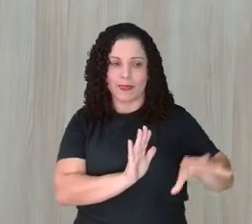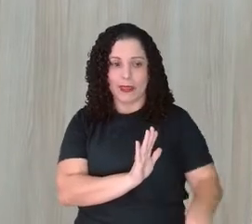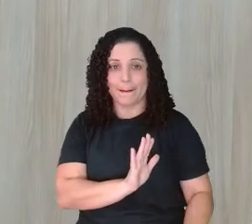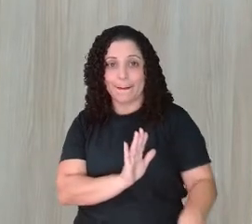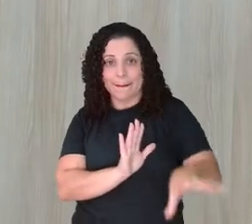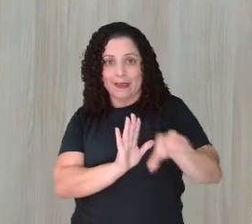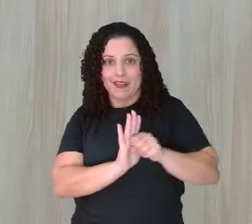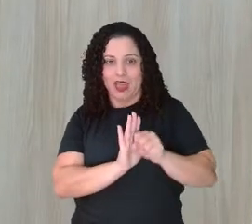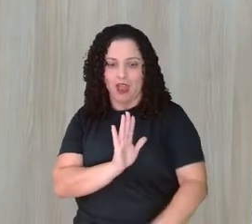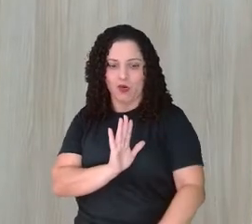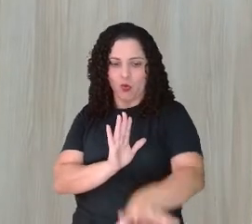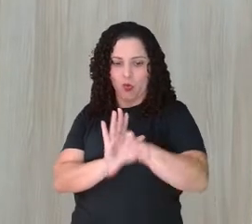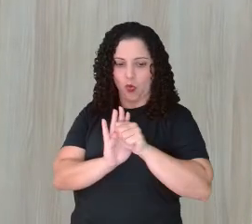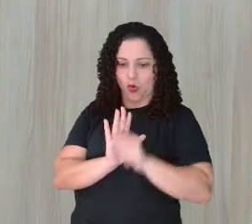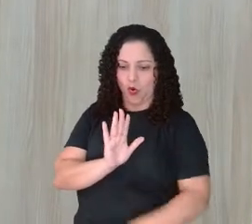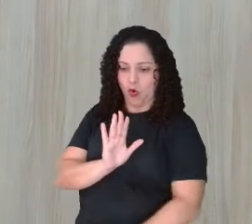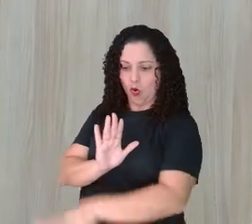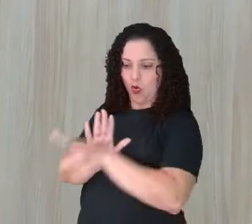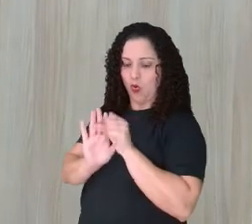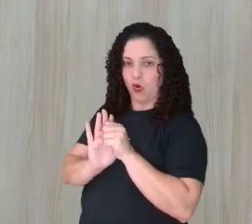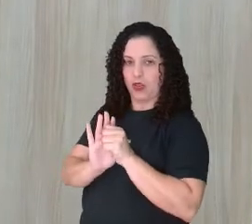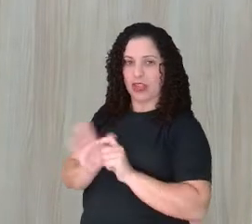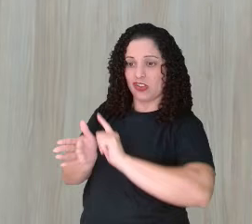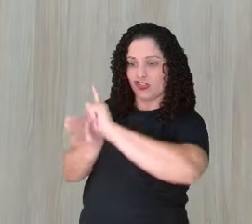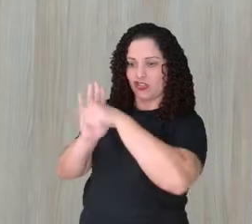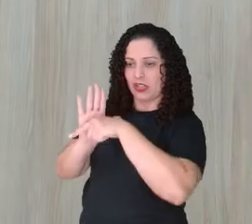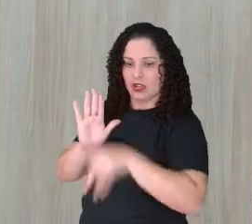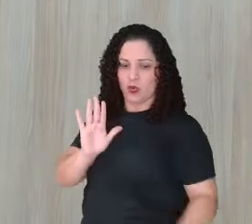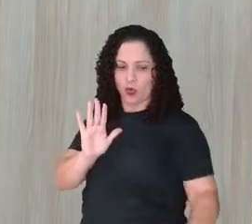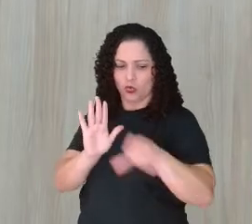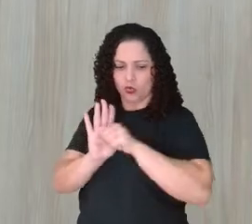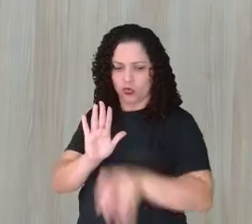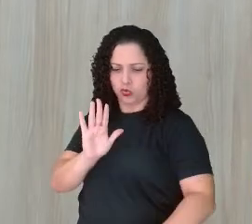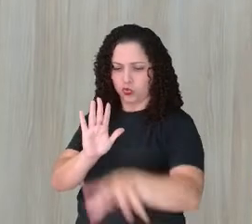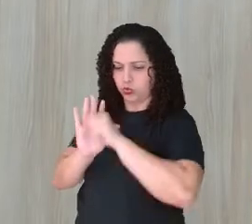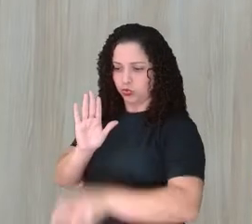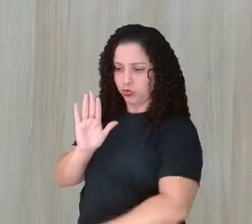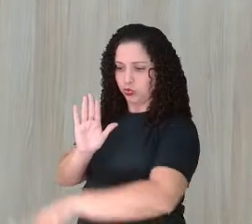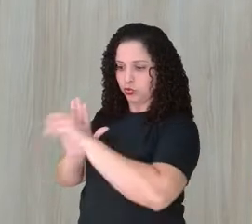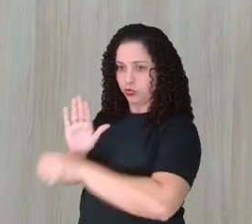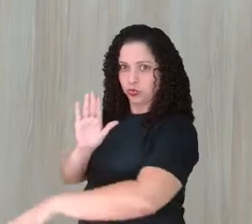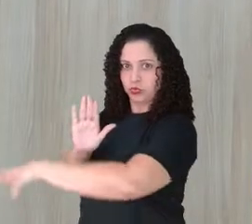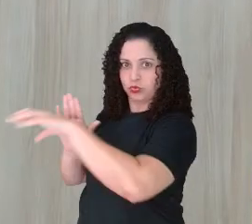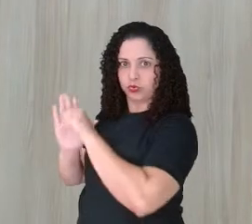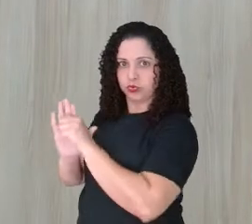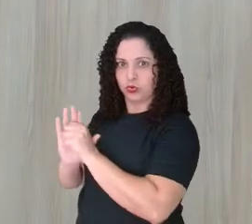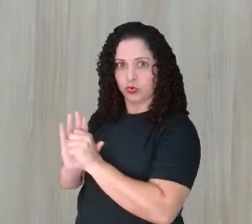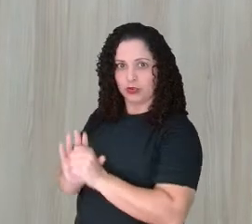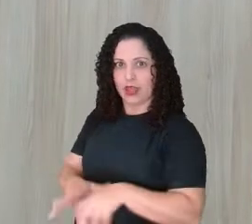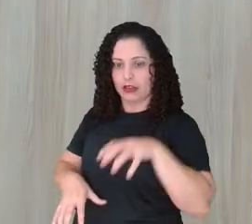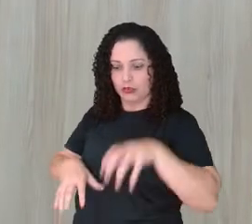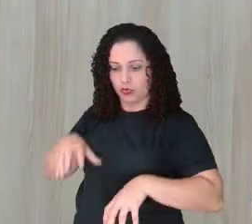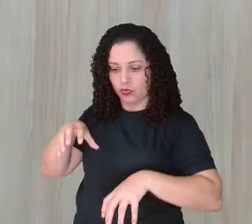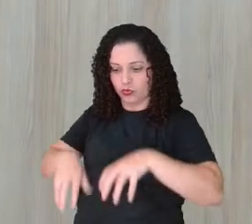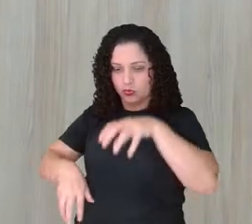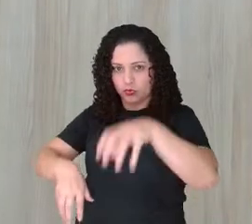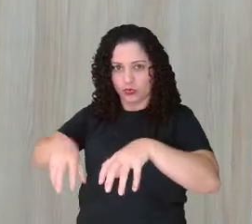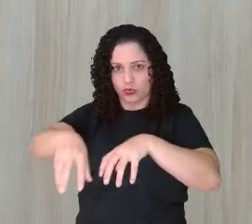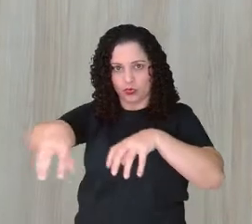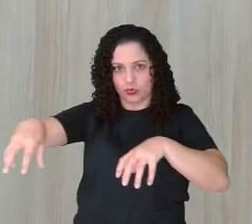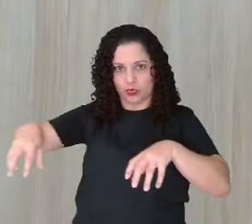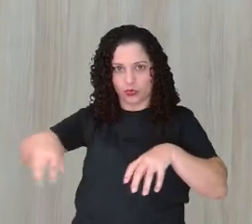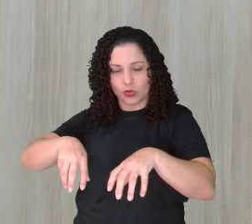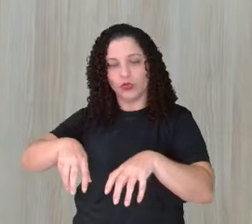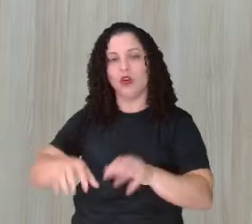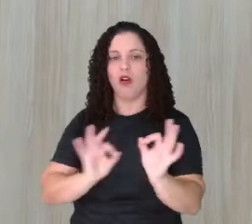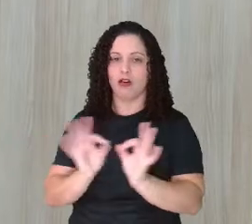esses diversos gêneros, fazer, digamos, famílias. A gente tem que colocar eles nas caixinhas. Mas a gente